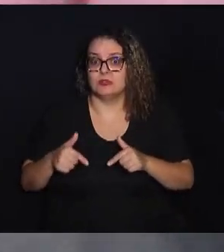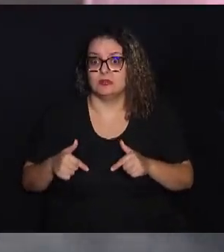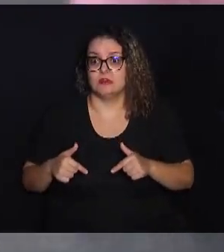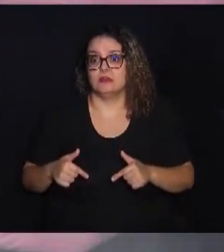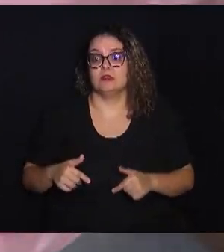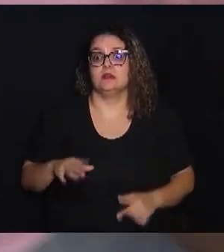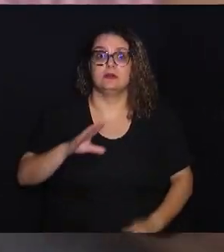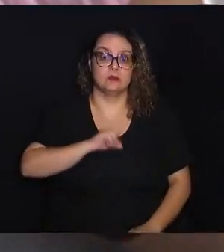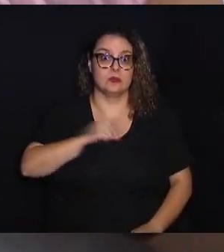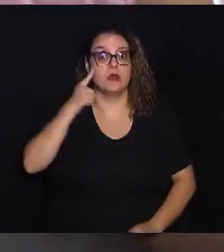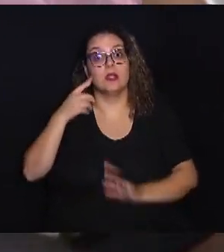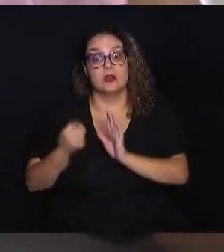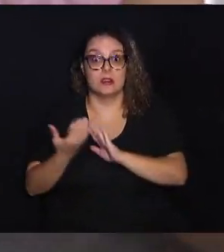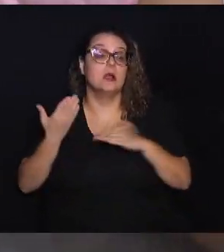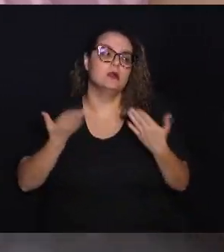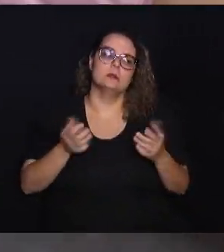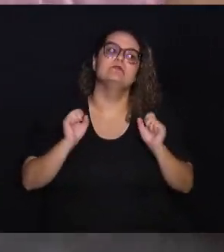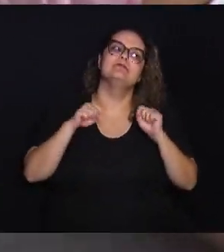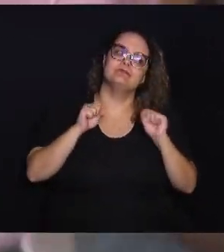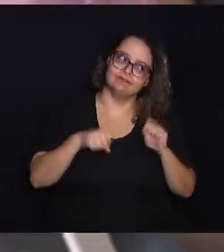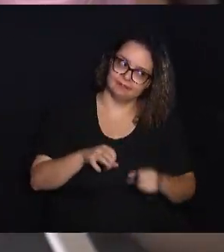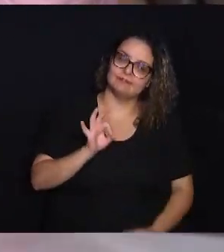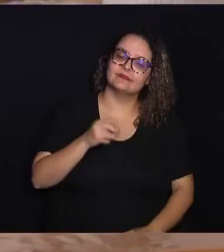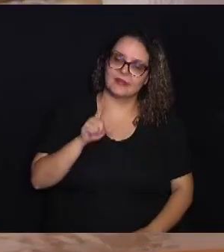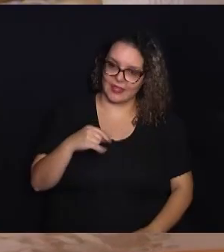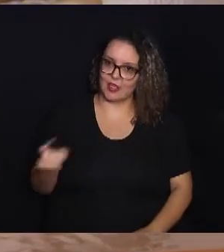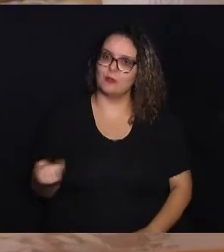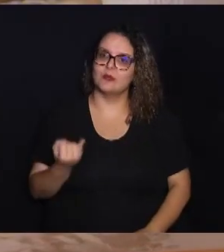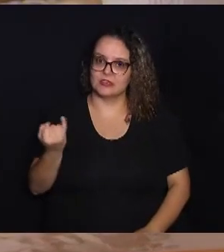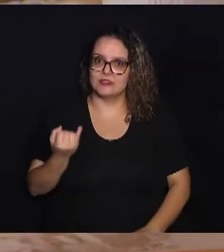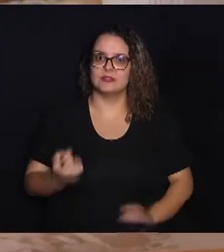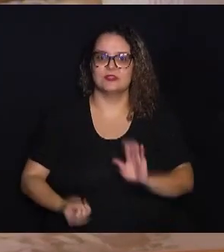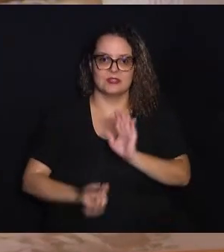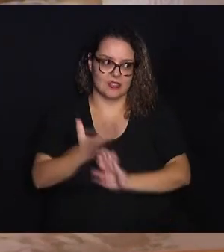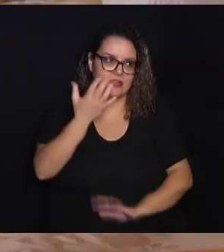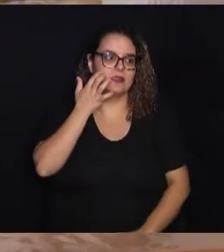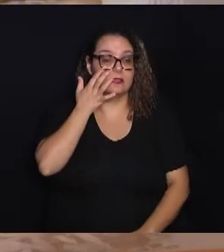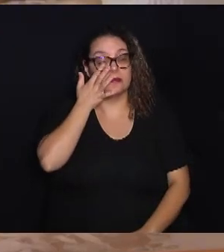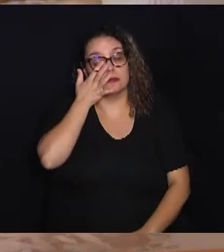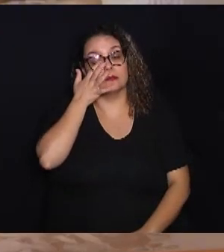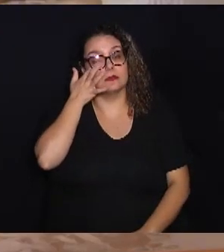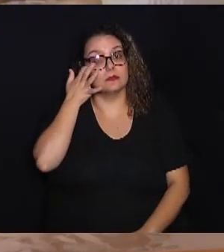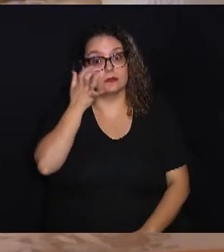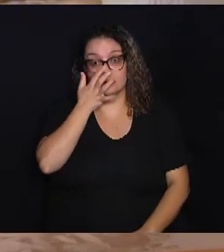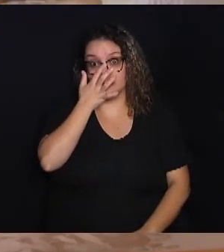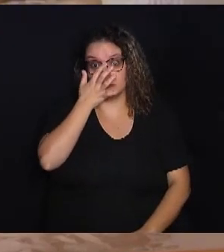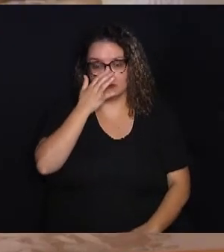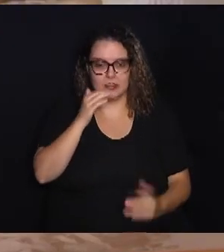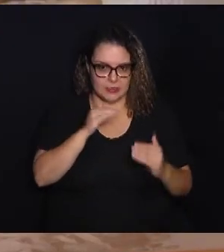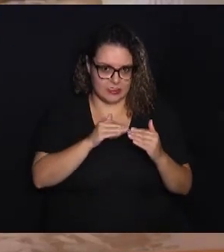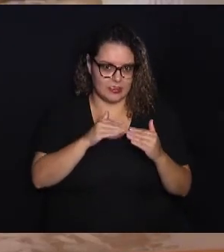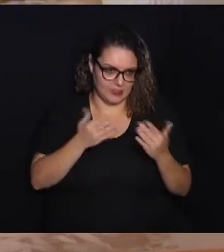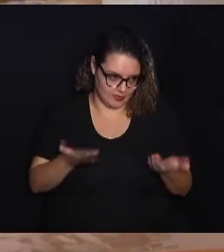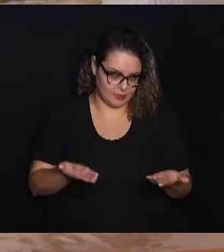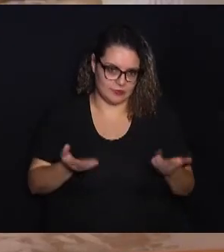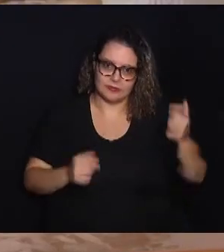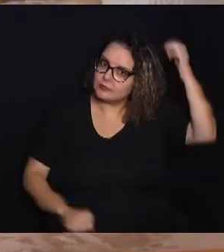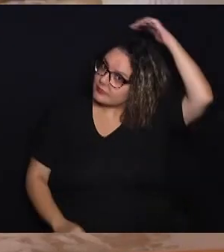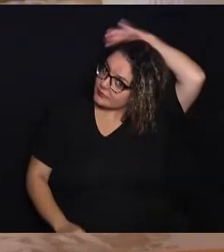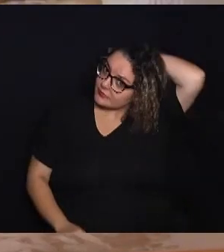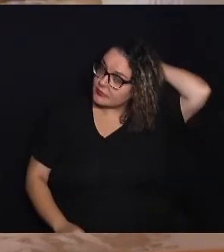só com a mão. Ó, com os dedos a gente vai apertando. Pra ela ficar mais mole. Mais maleável, isso.